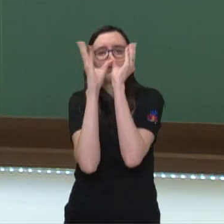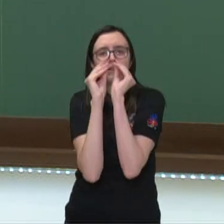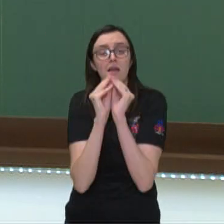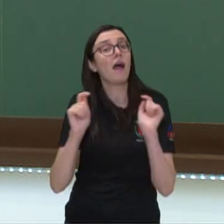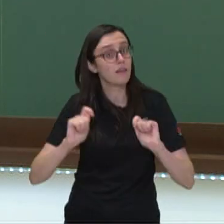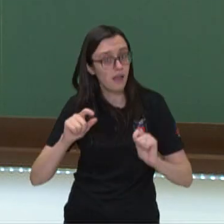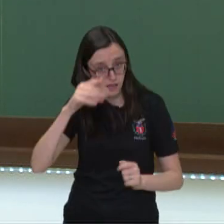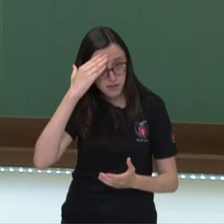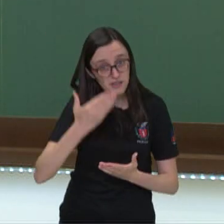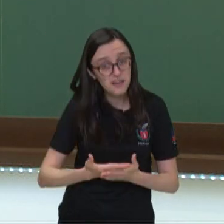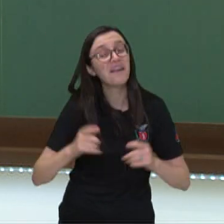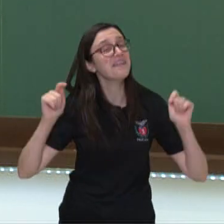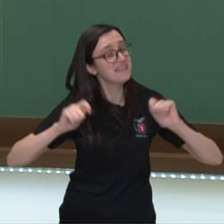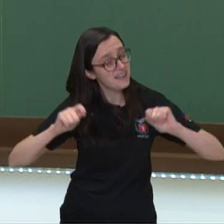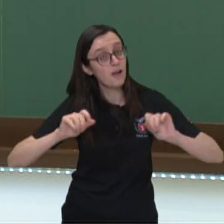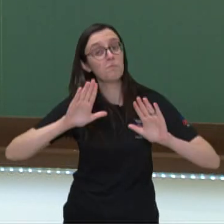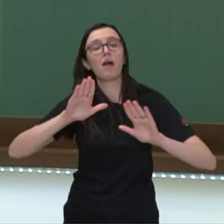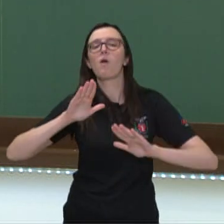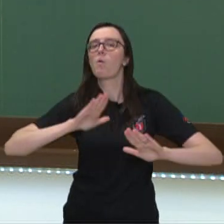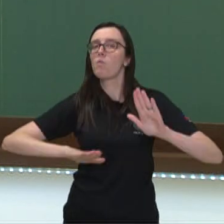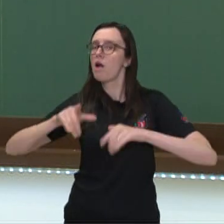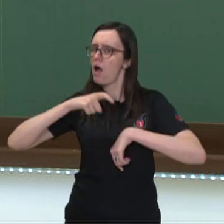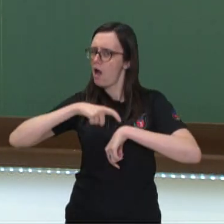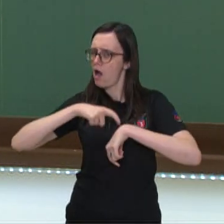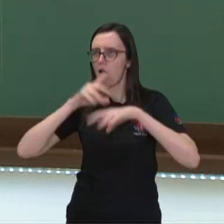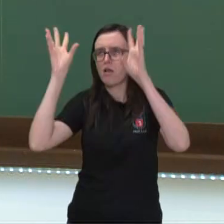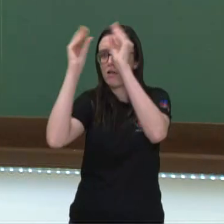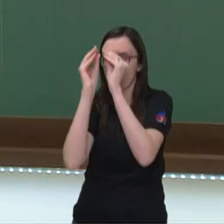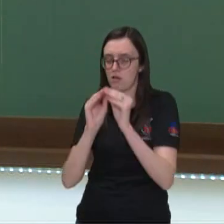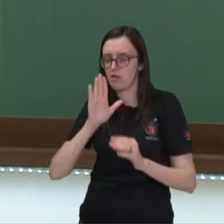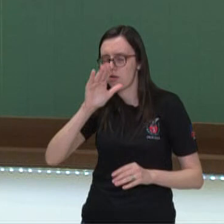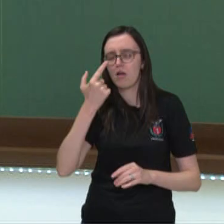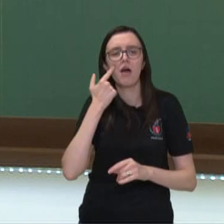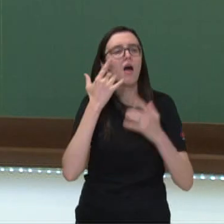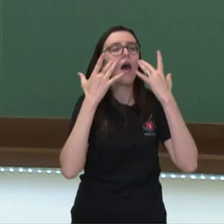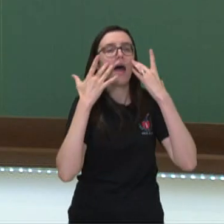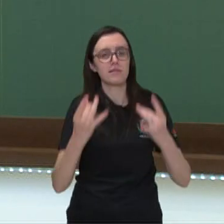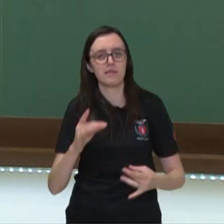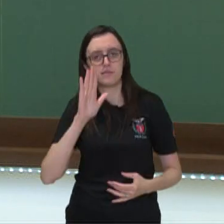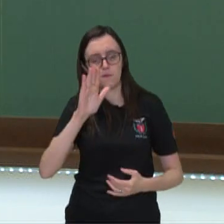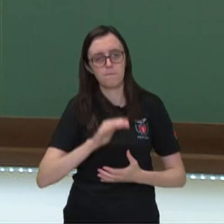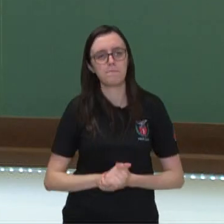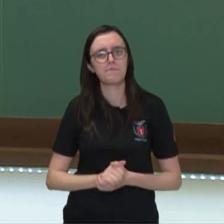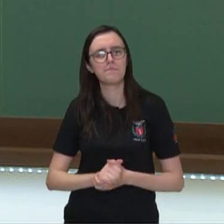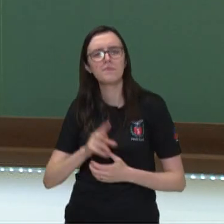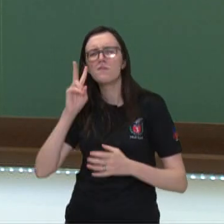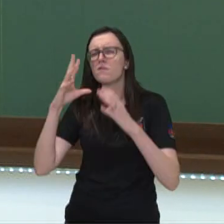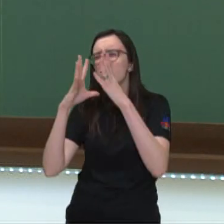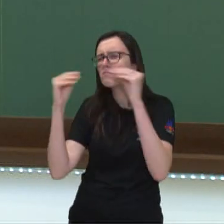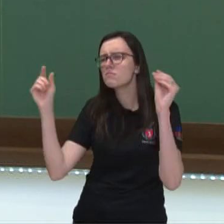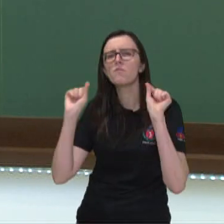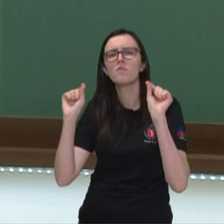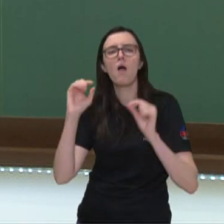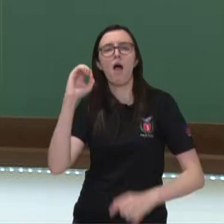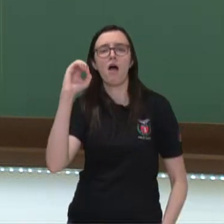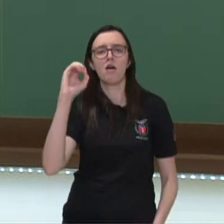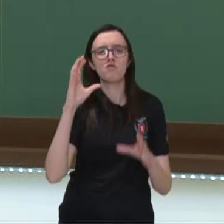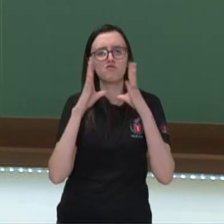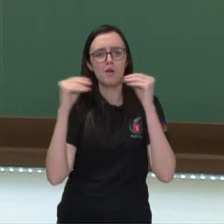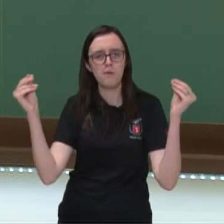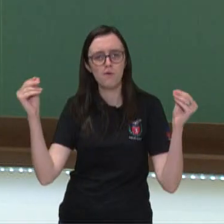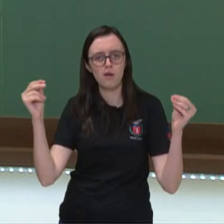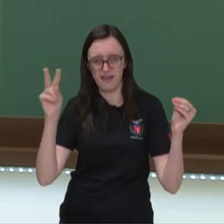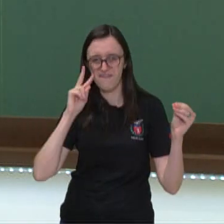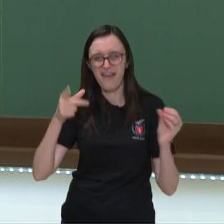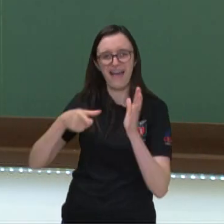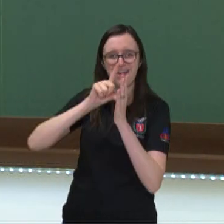abreviar. Cuidado na hora que eu vou fazer essa abreviação. Presta atenção, o que que sumiu? O O, né? Então eu tirei